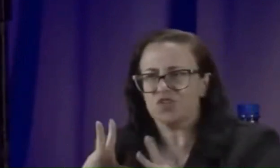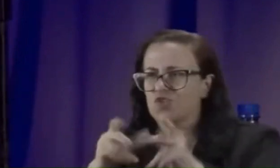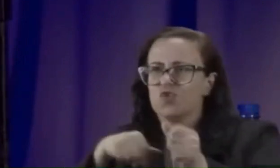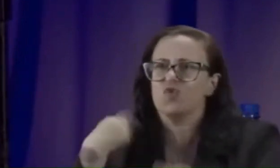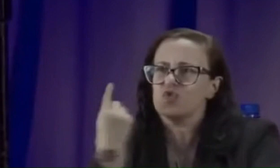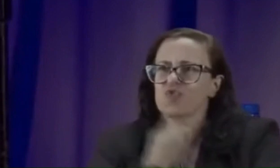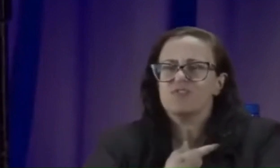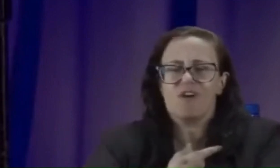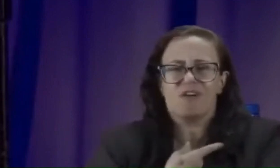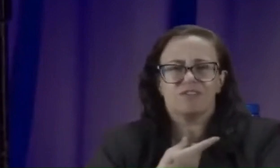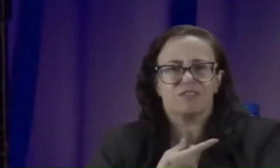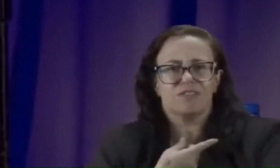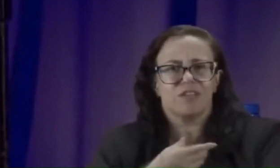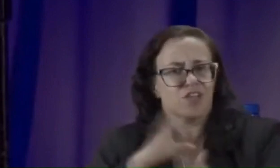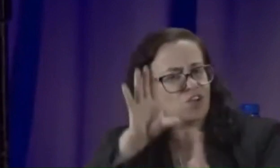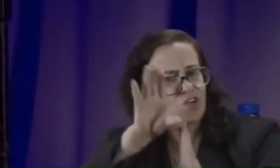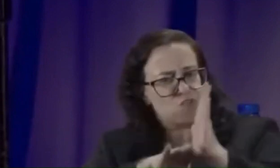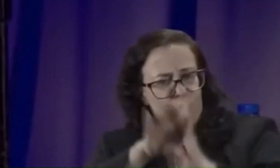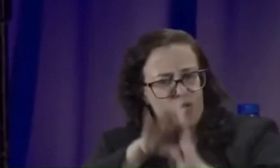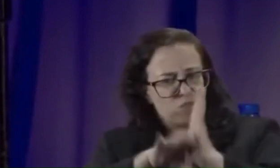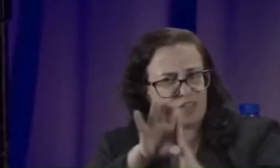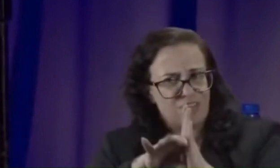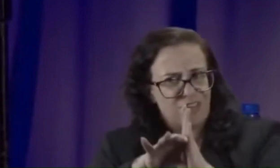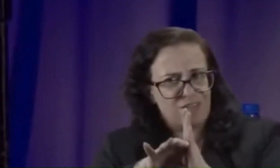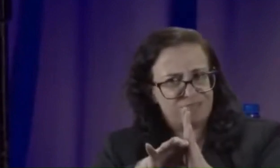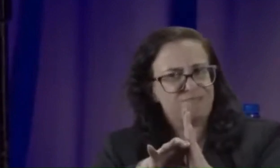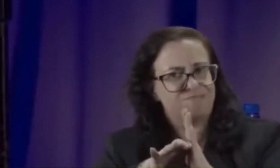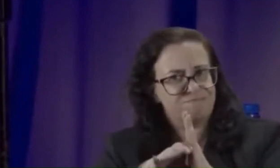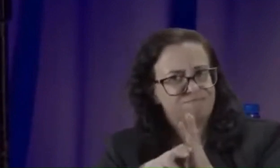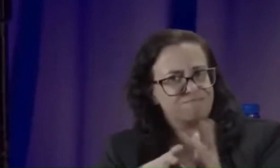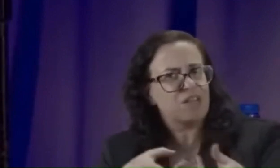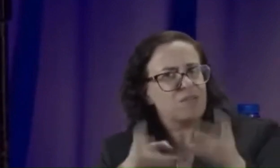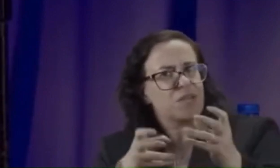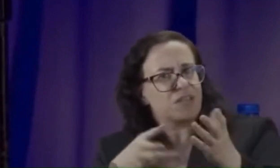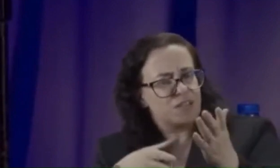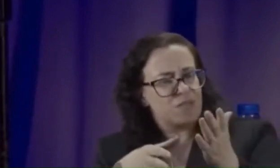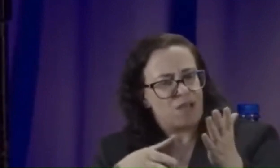que nós concebemos é matéria ou é energia.